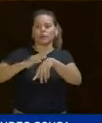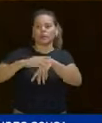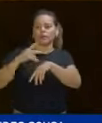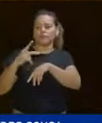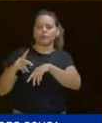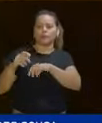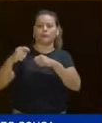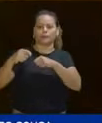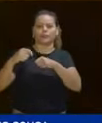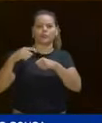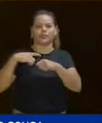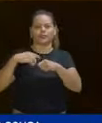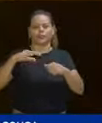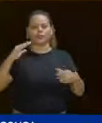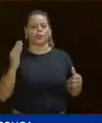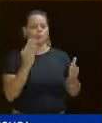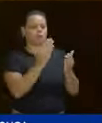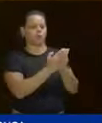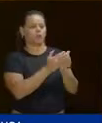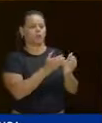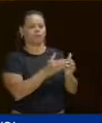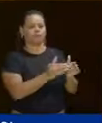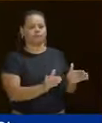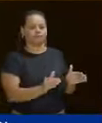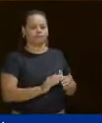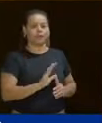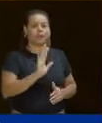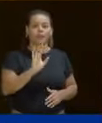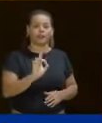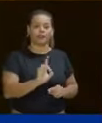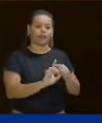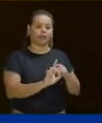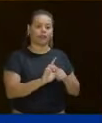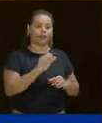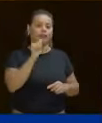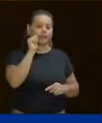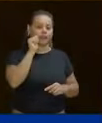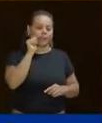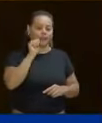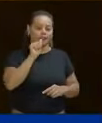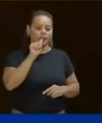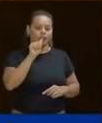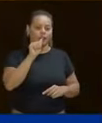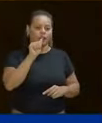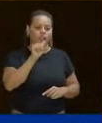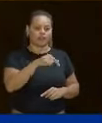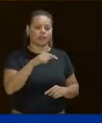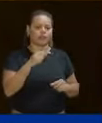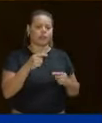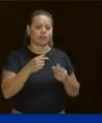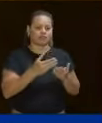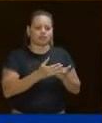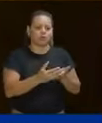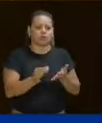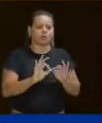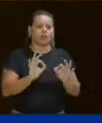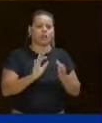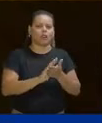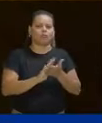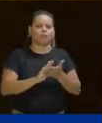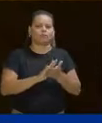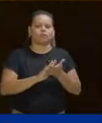processo. Ora, a autora ela não iniciou qualquer processo de prestação de conta,